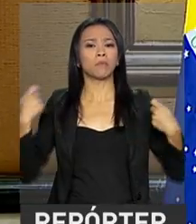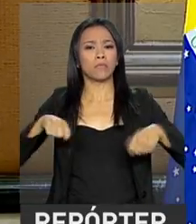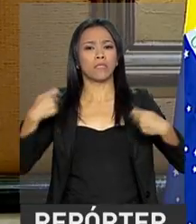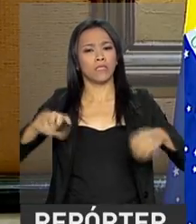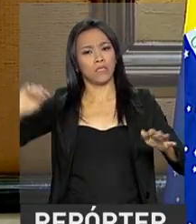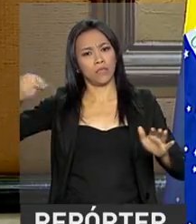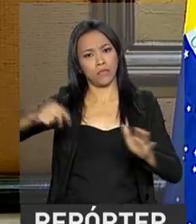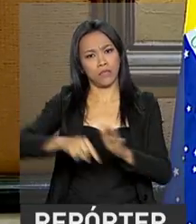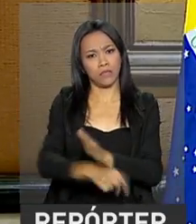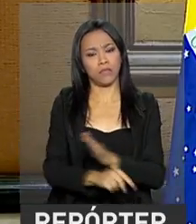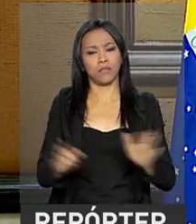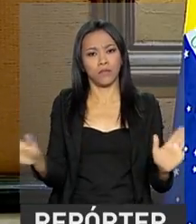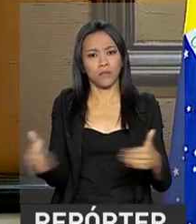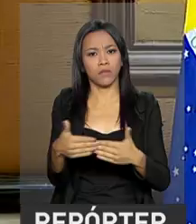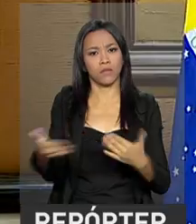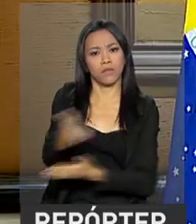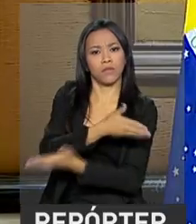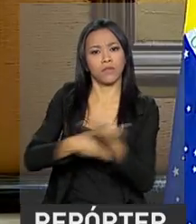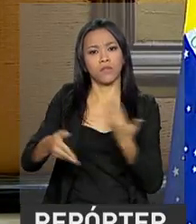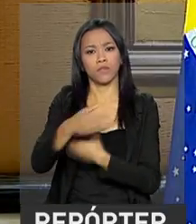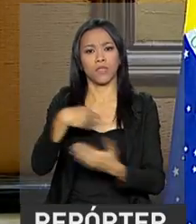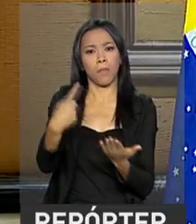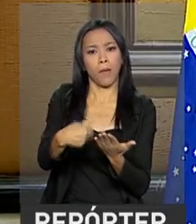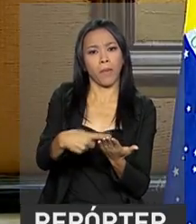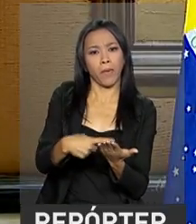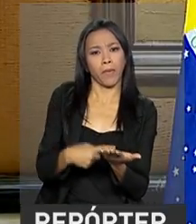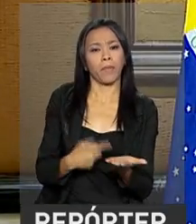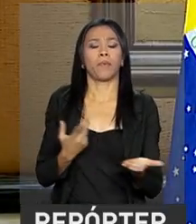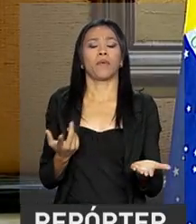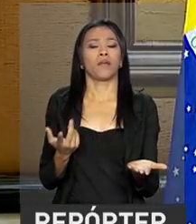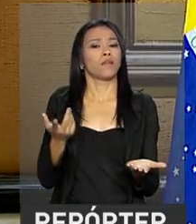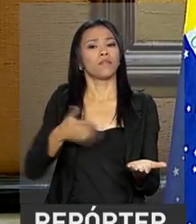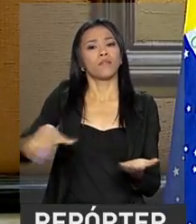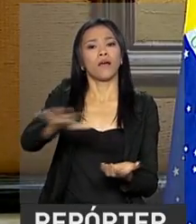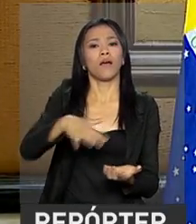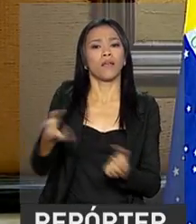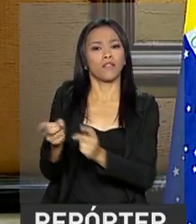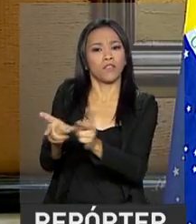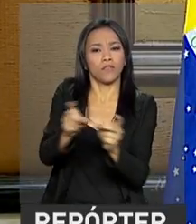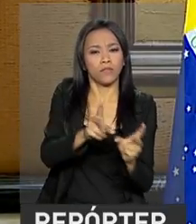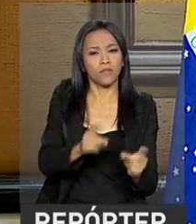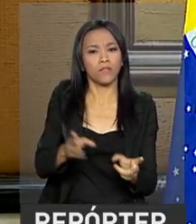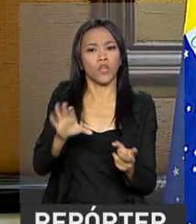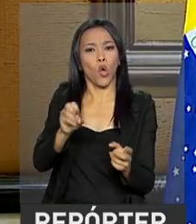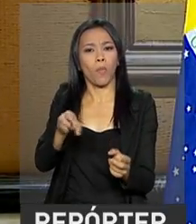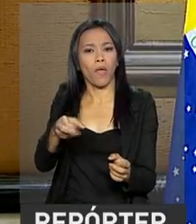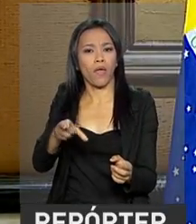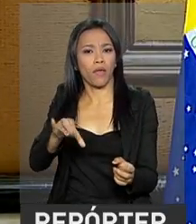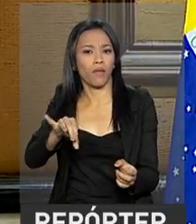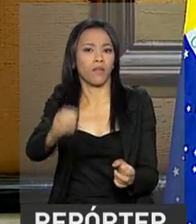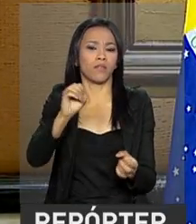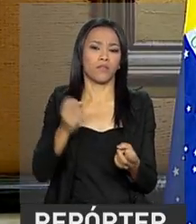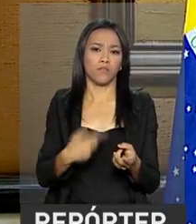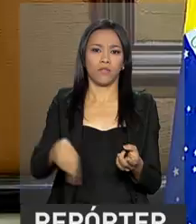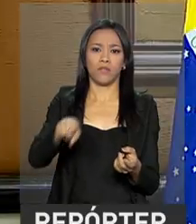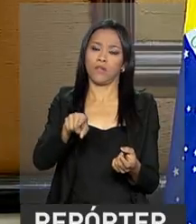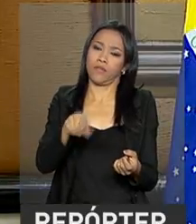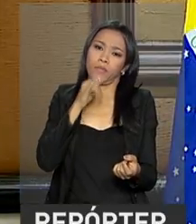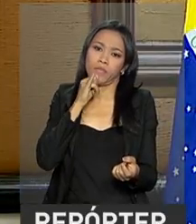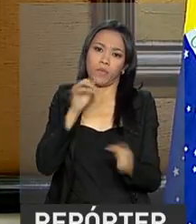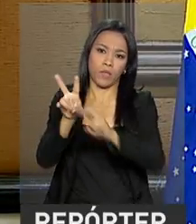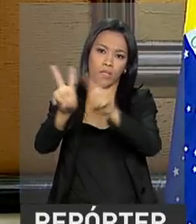ainda mais a relação bilateral. Para além das esferas comercial e de investimentos, este objetivo inclui setores